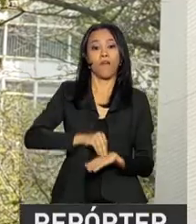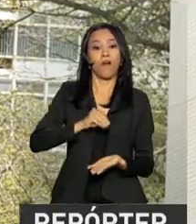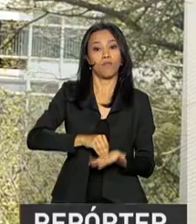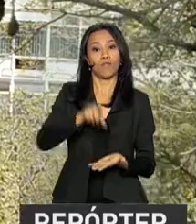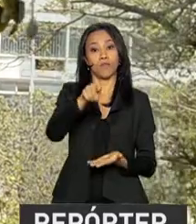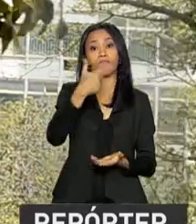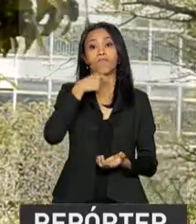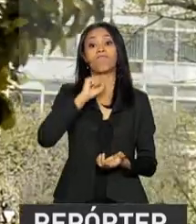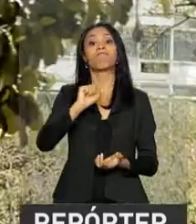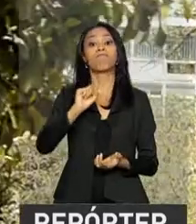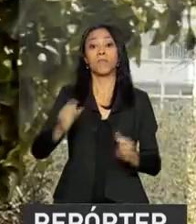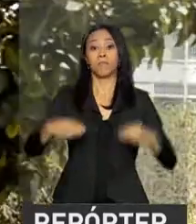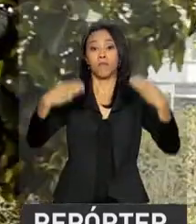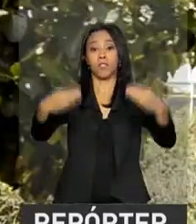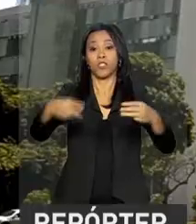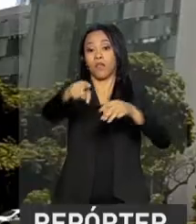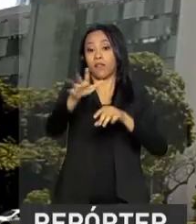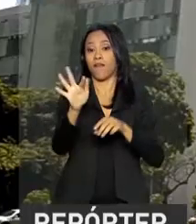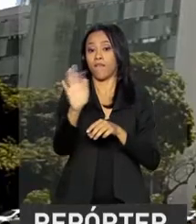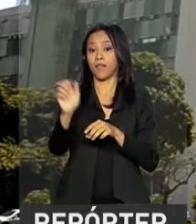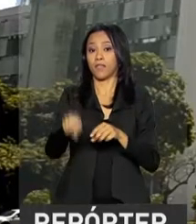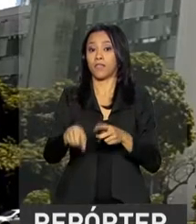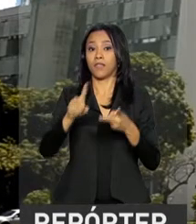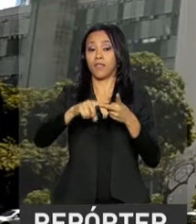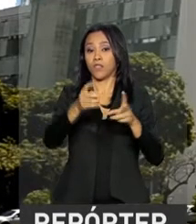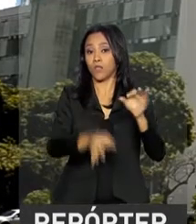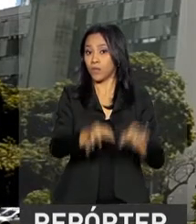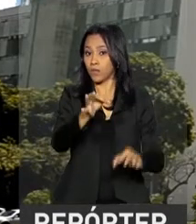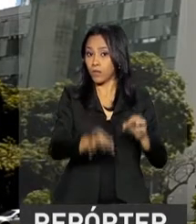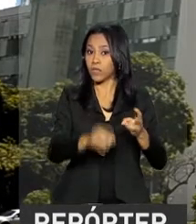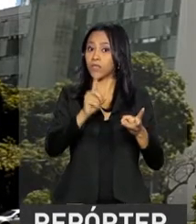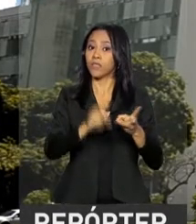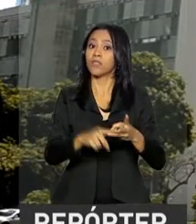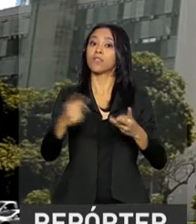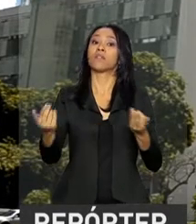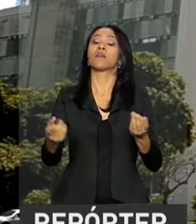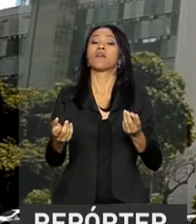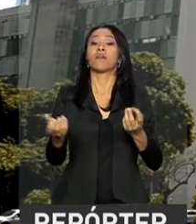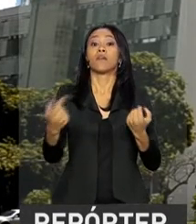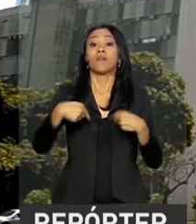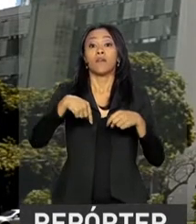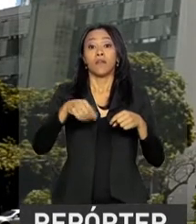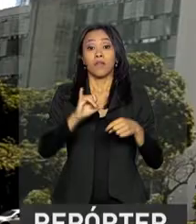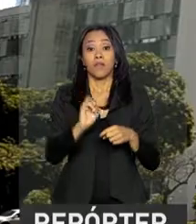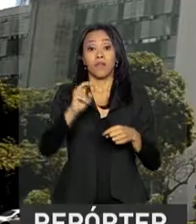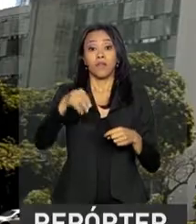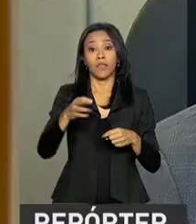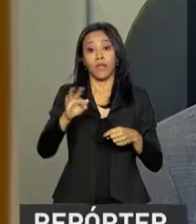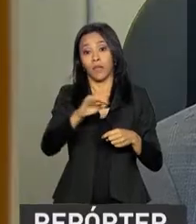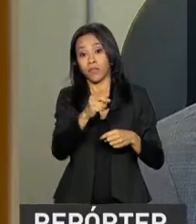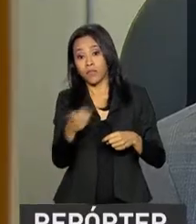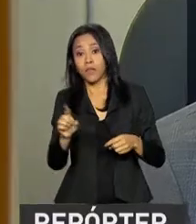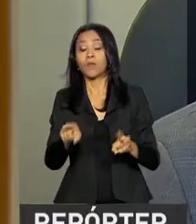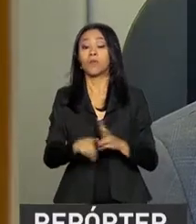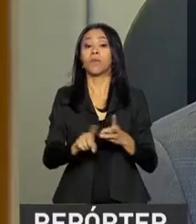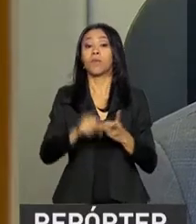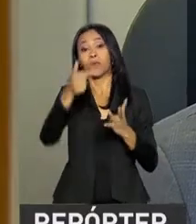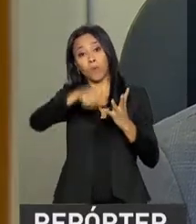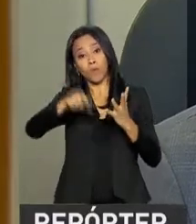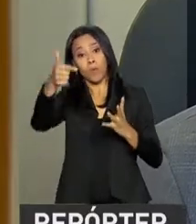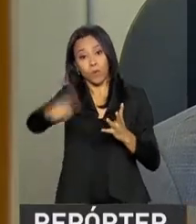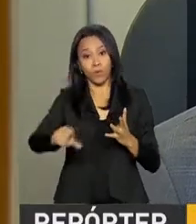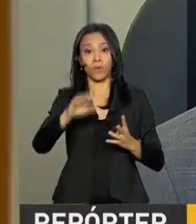na lista os ministérios da fazenda e justiça integração nacional eo arquivo nacional no modelo anterior